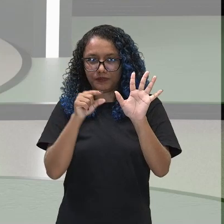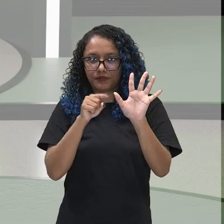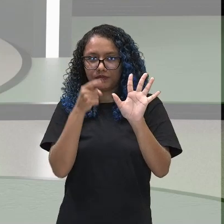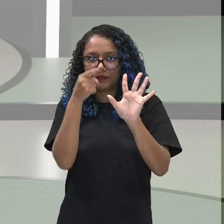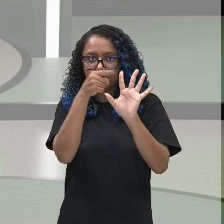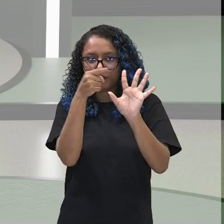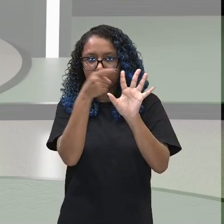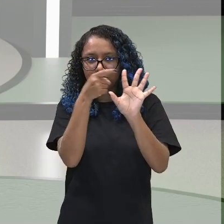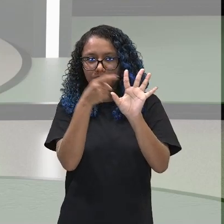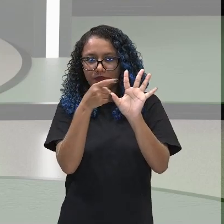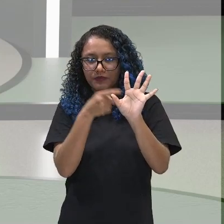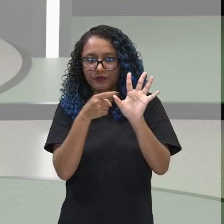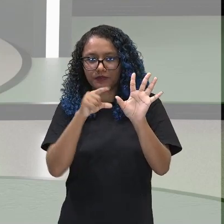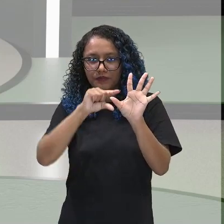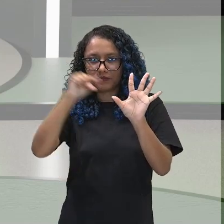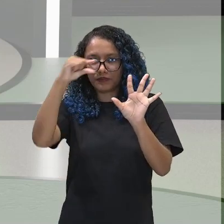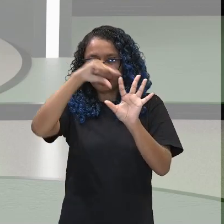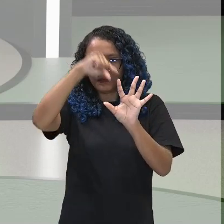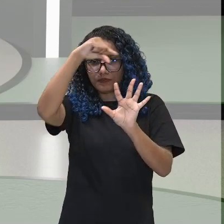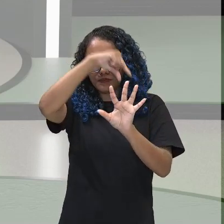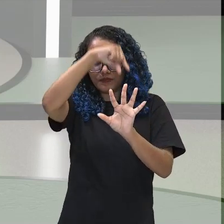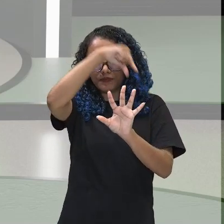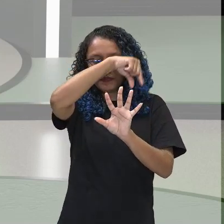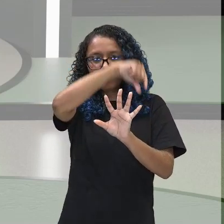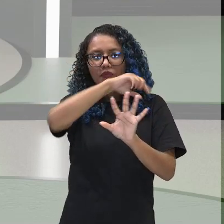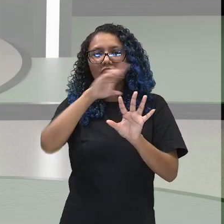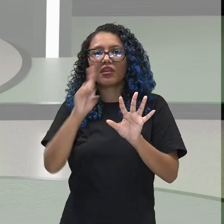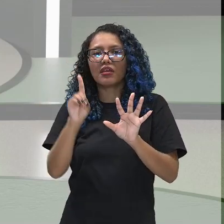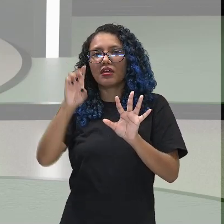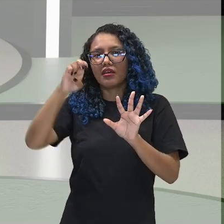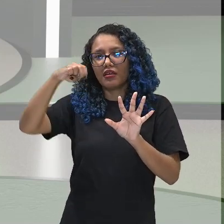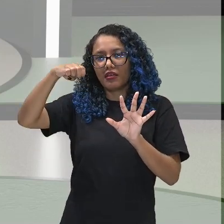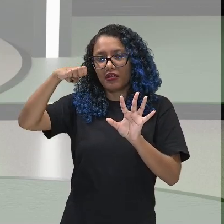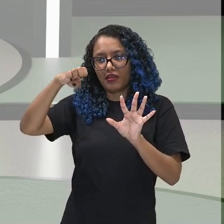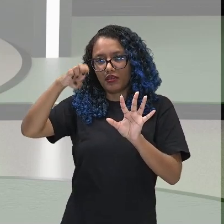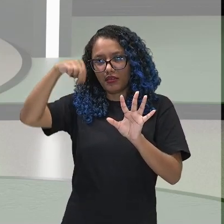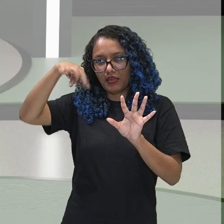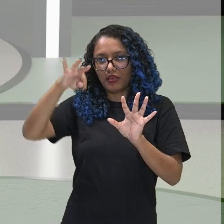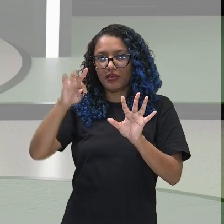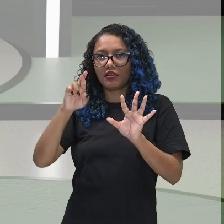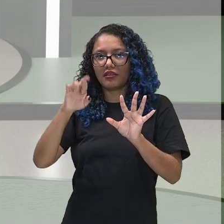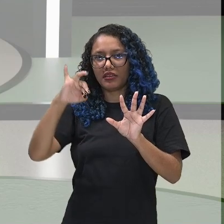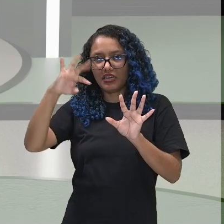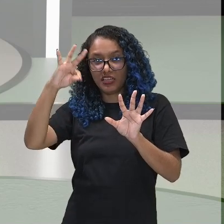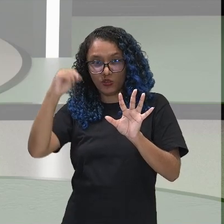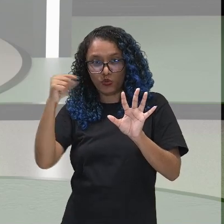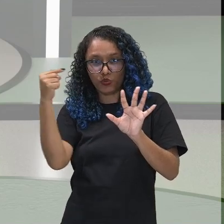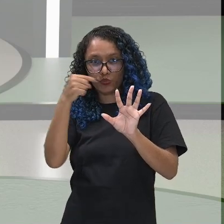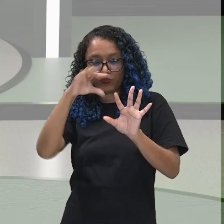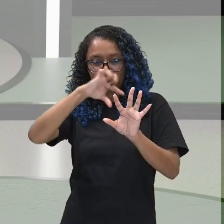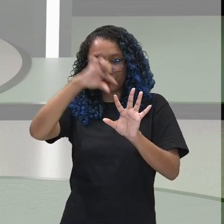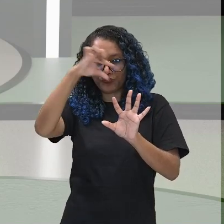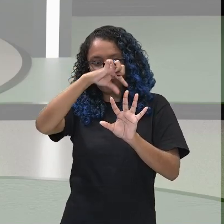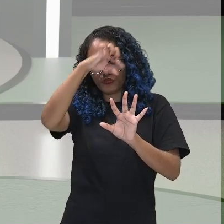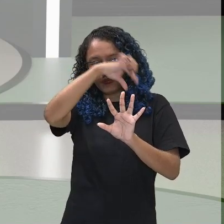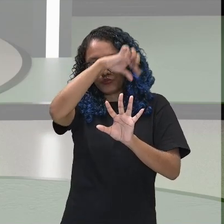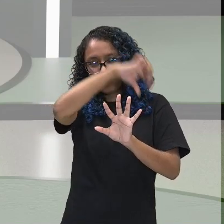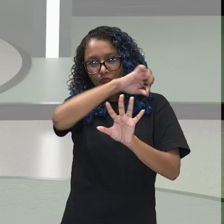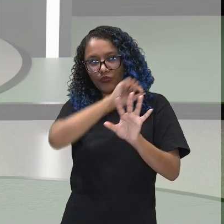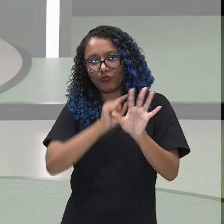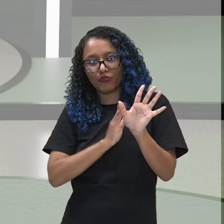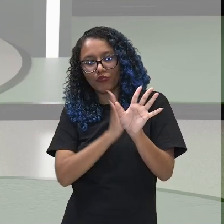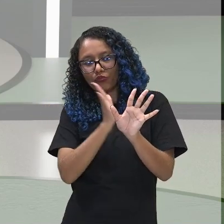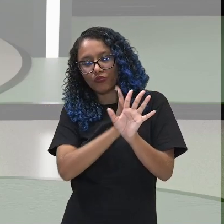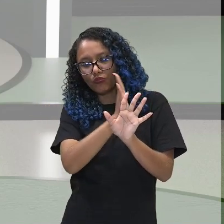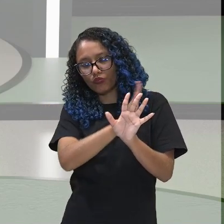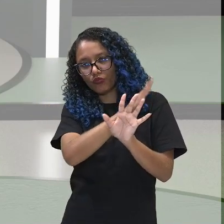ó, o dendrito, vocês estão vendo aqui, ó, o dendrito são essas estruturas,